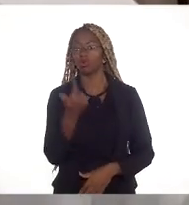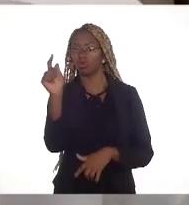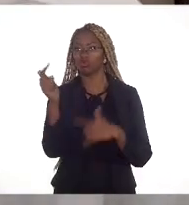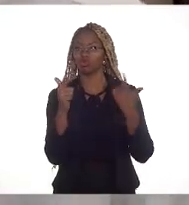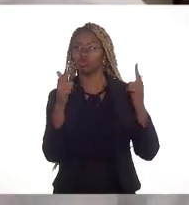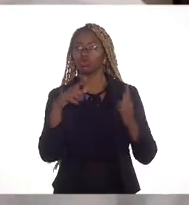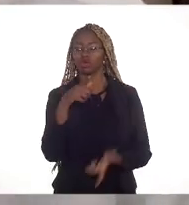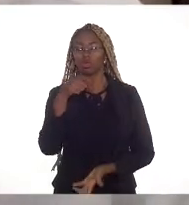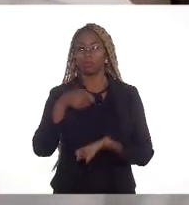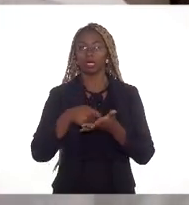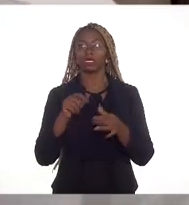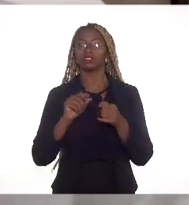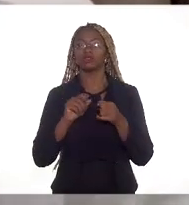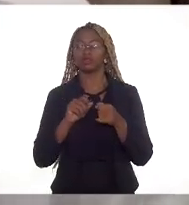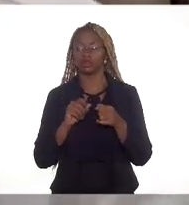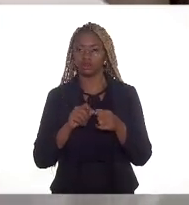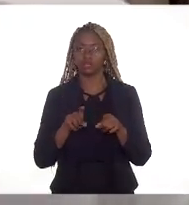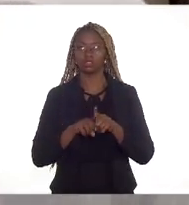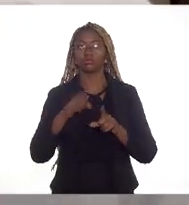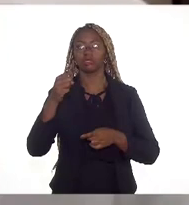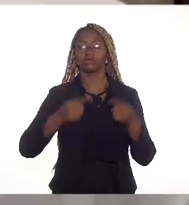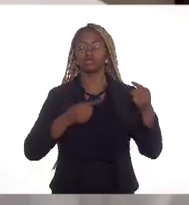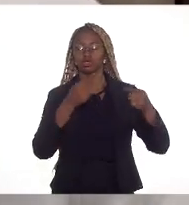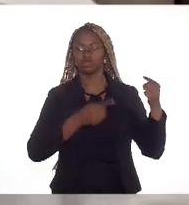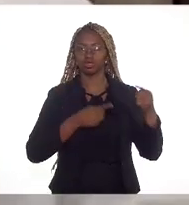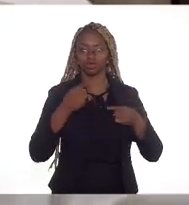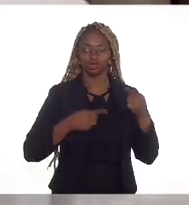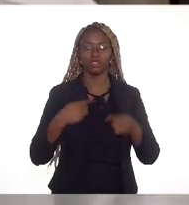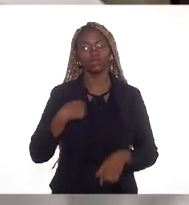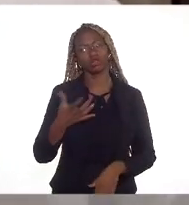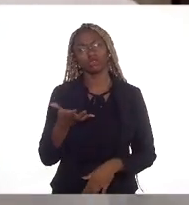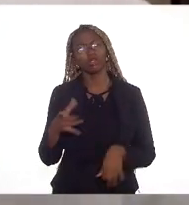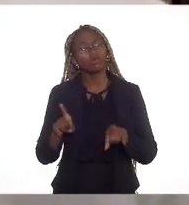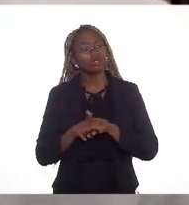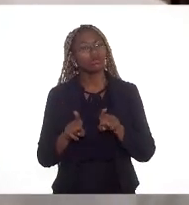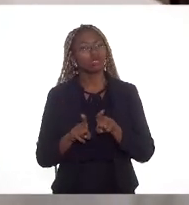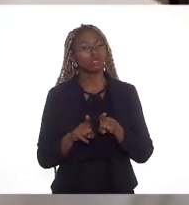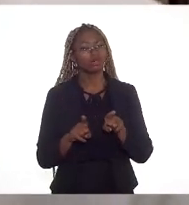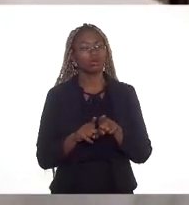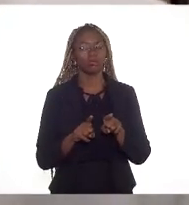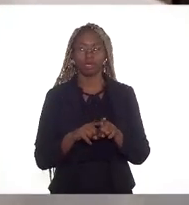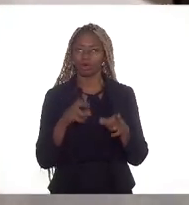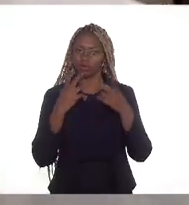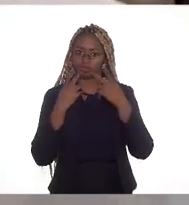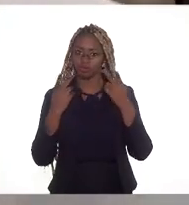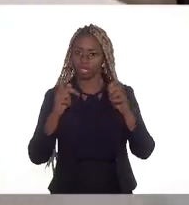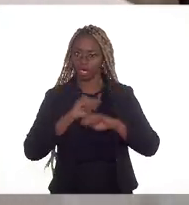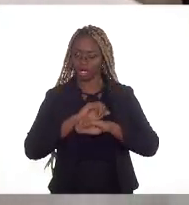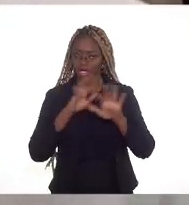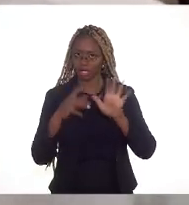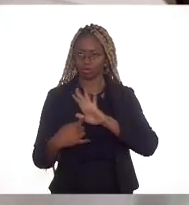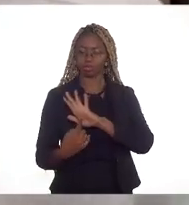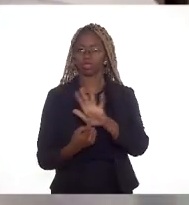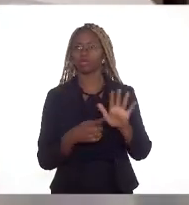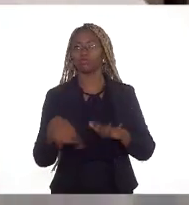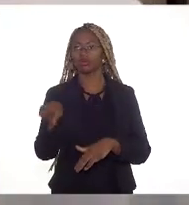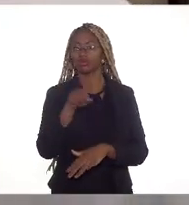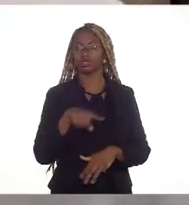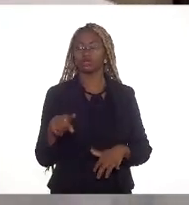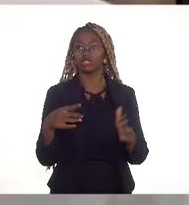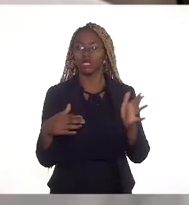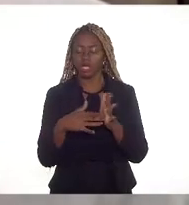fazer. As discussões, eu gostaria também muito de frisar isso, que ao longo dessas